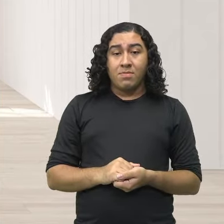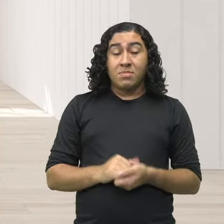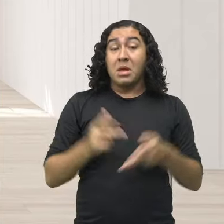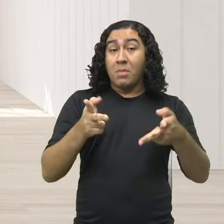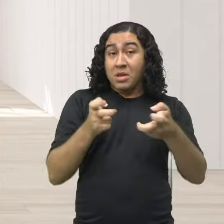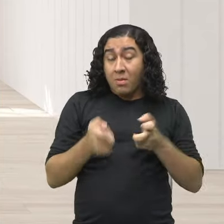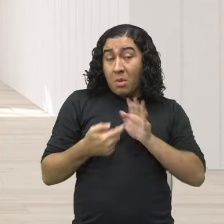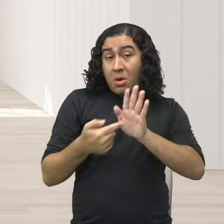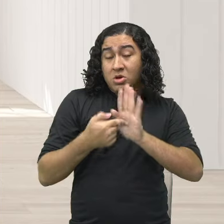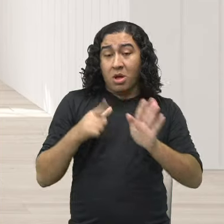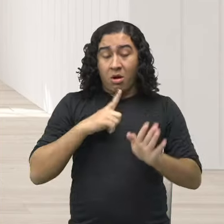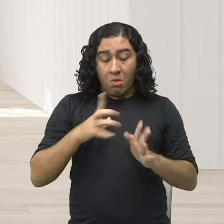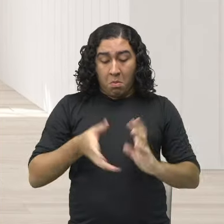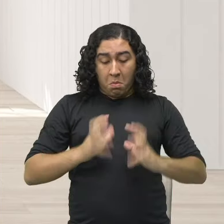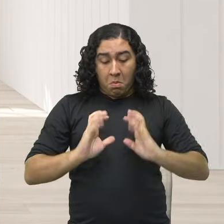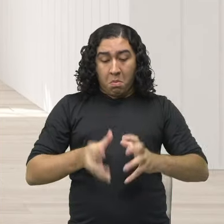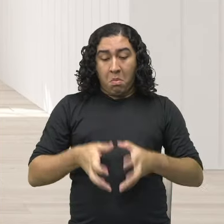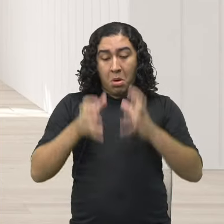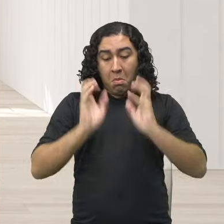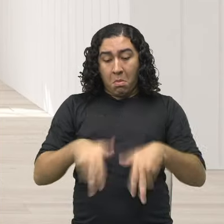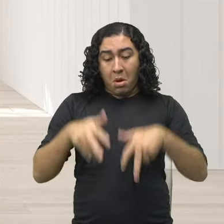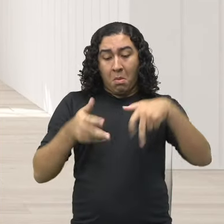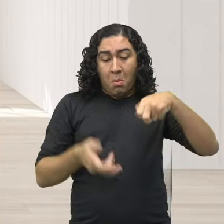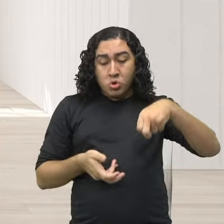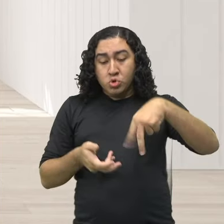você controla, você chuta.